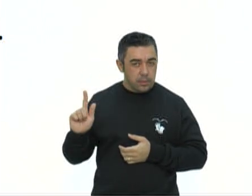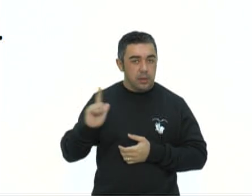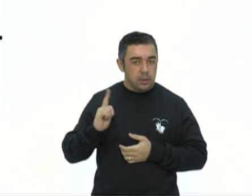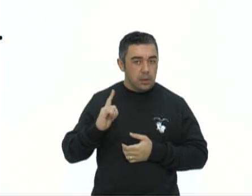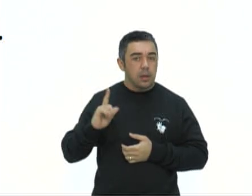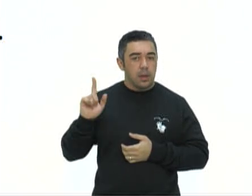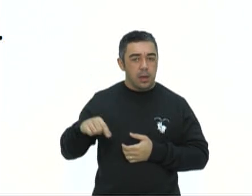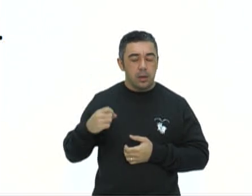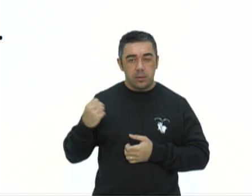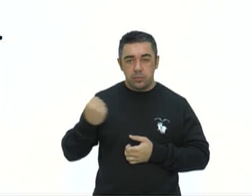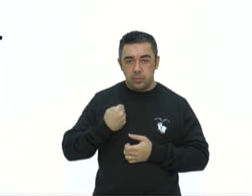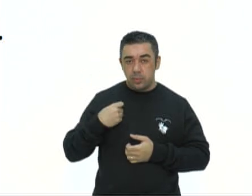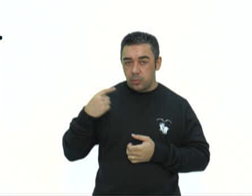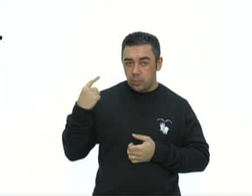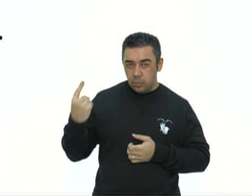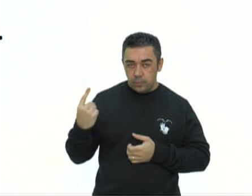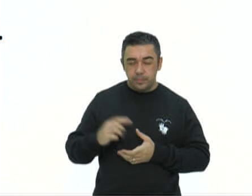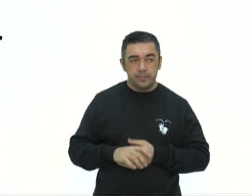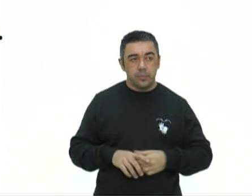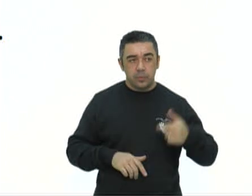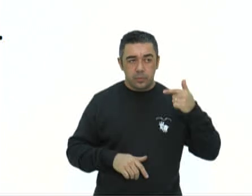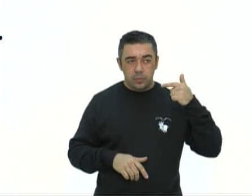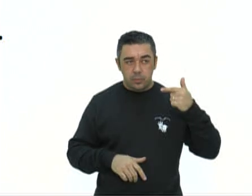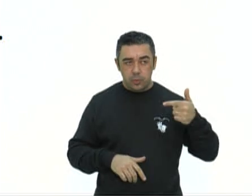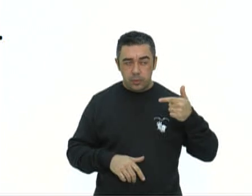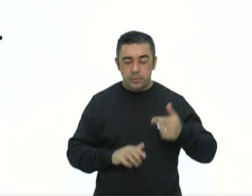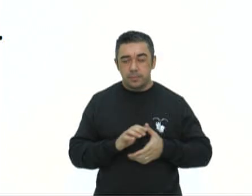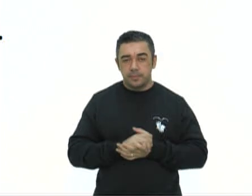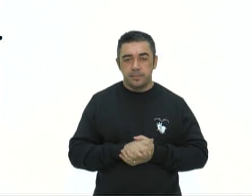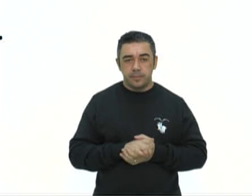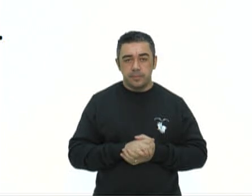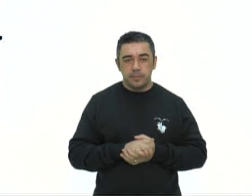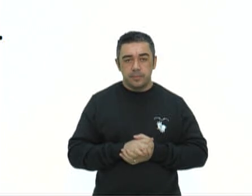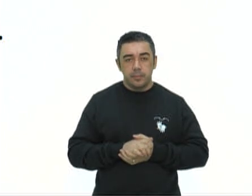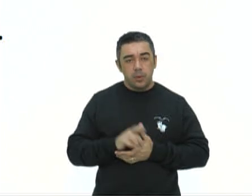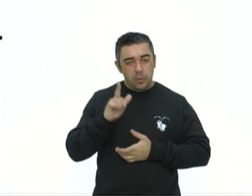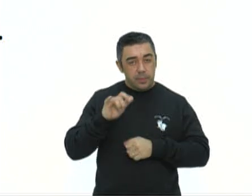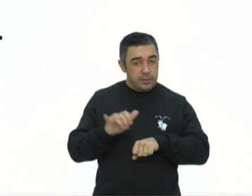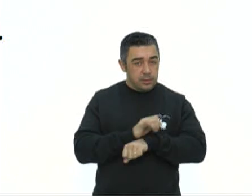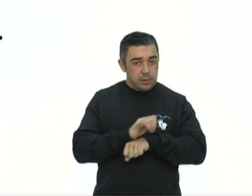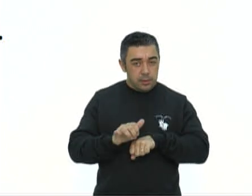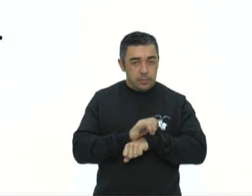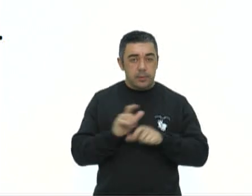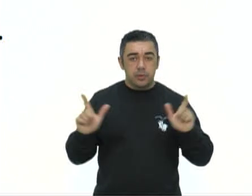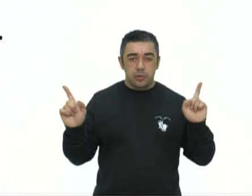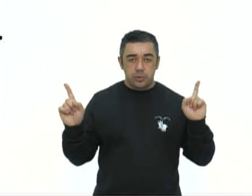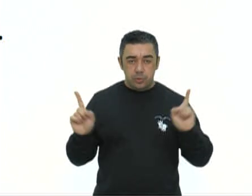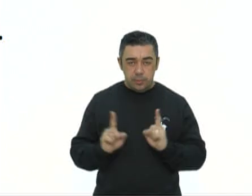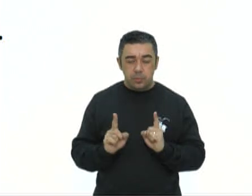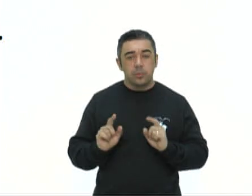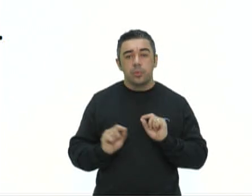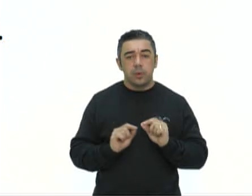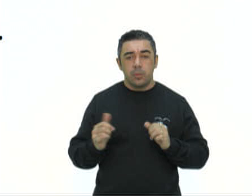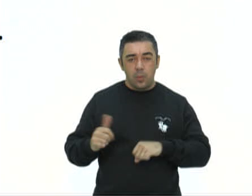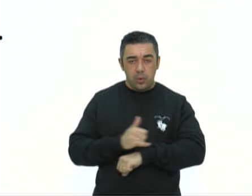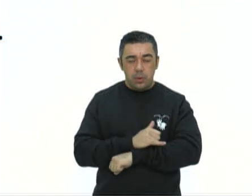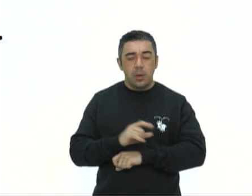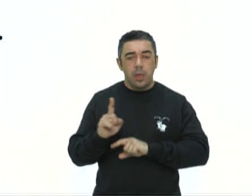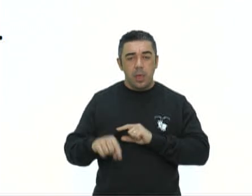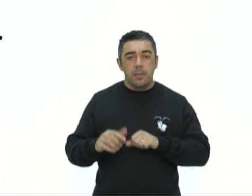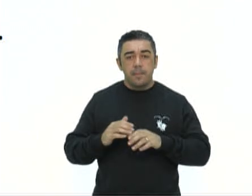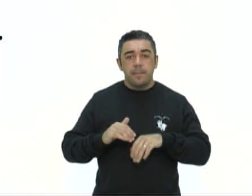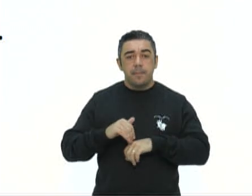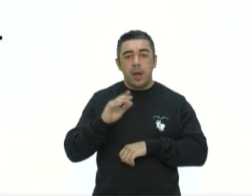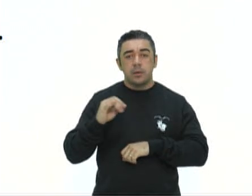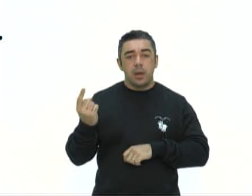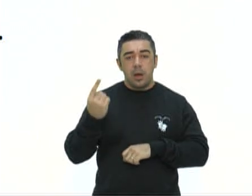obesidade grau 1. 2. Tem que fazer o cálculo daí, tá? Uma das estratégias para diminuir a obesidade na população é aumentar a